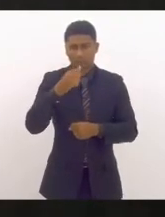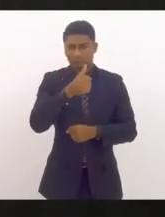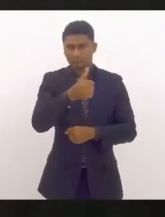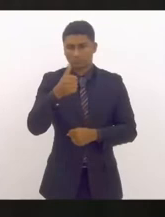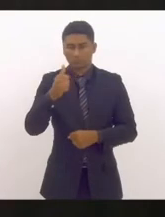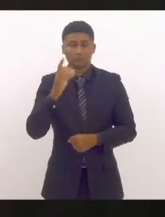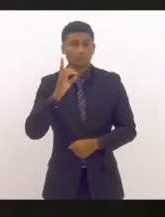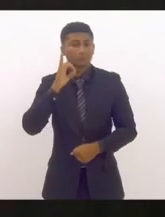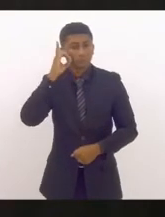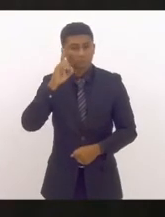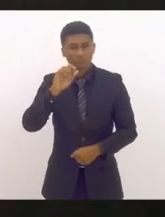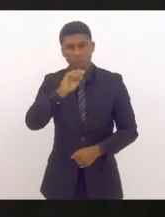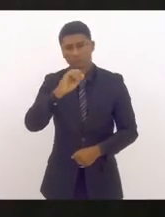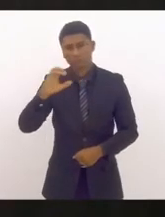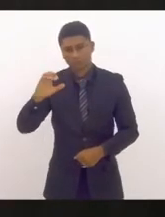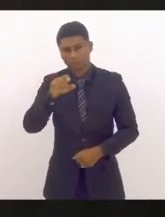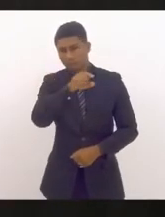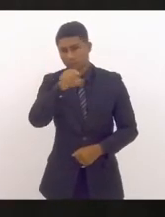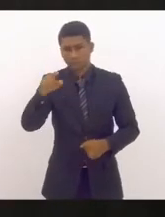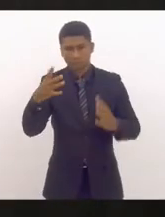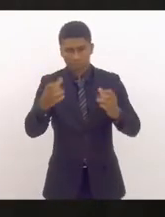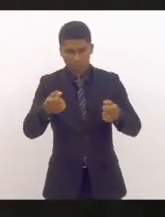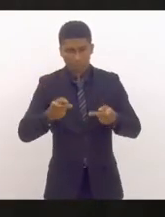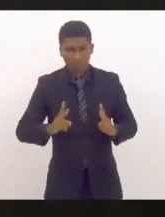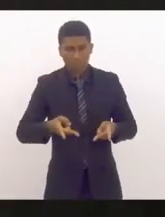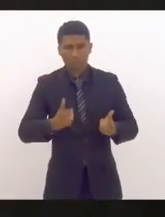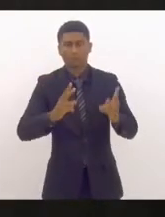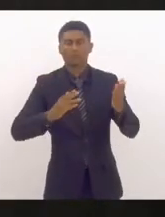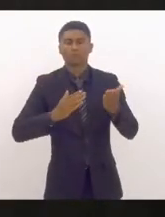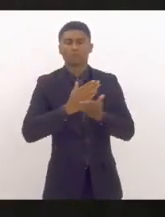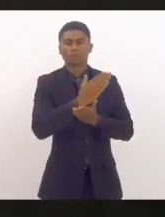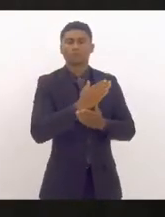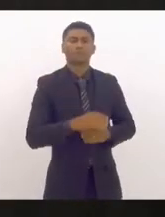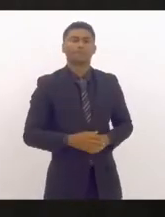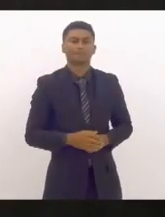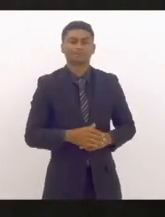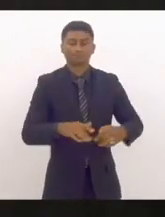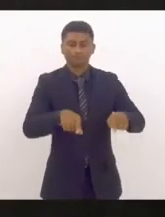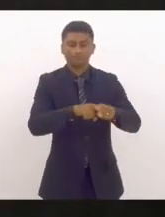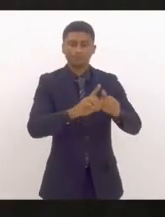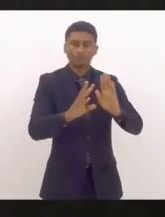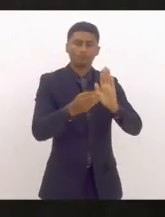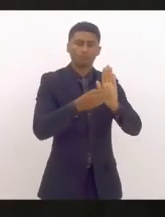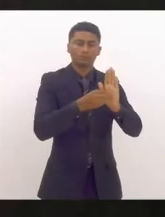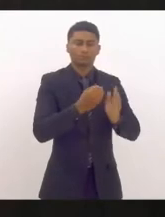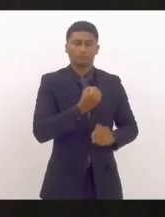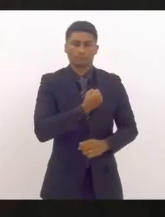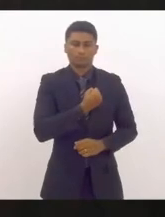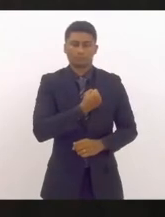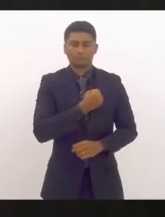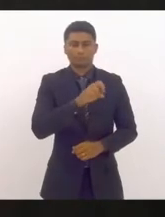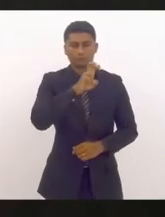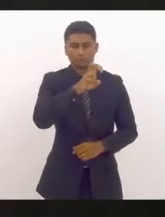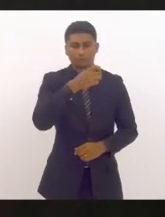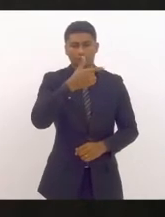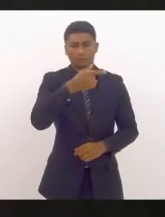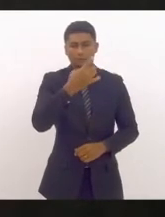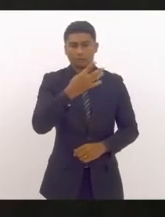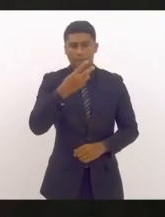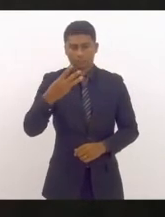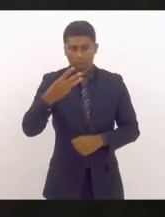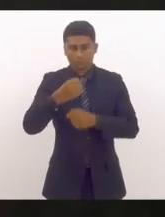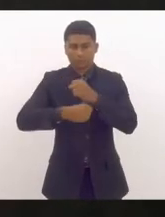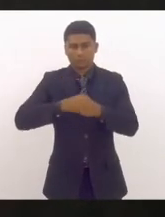deputado André Siciliano. Senhores que aprovam, permaneçam como estão aprovados. Requer a inclusão na ordem do dia do projeto de lei número 5243 de